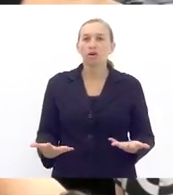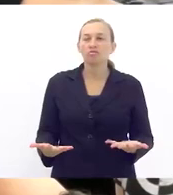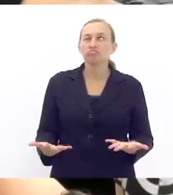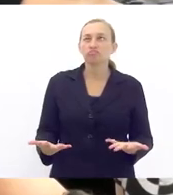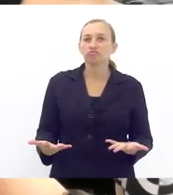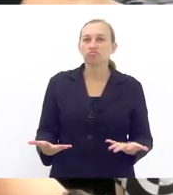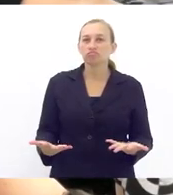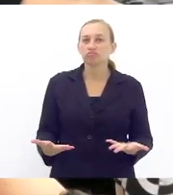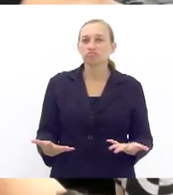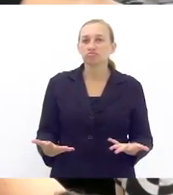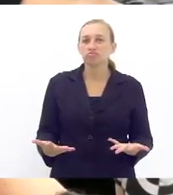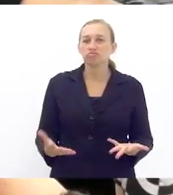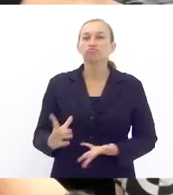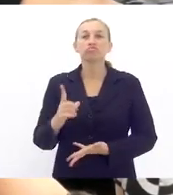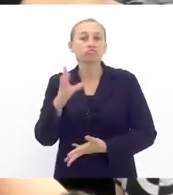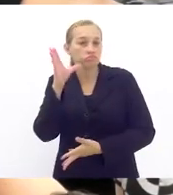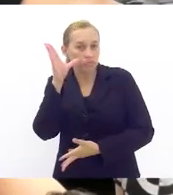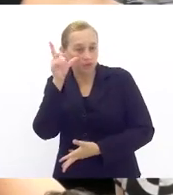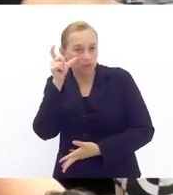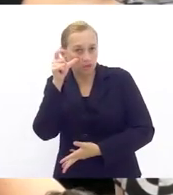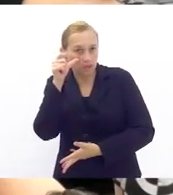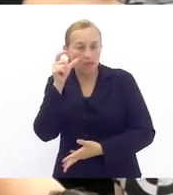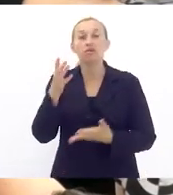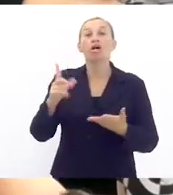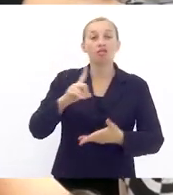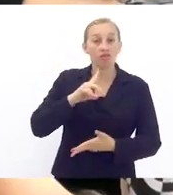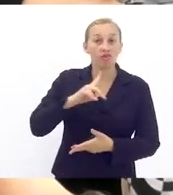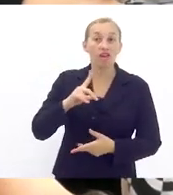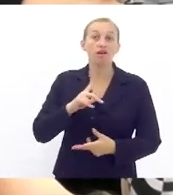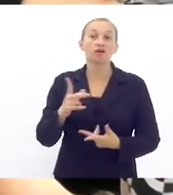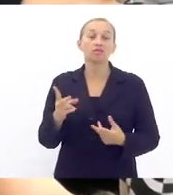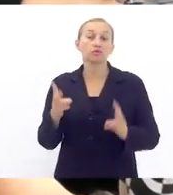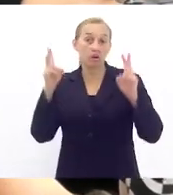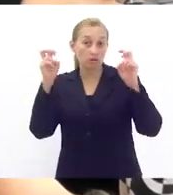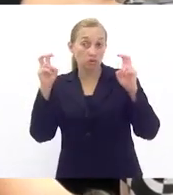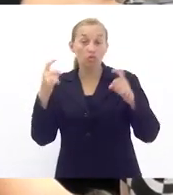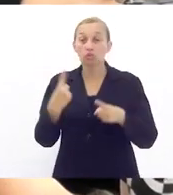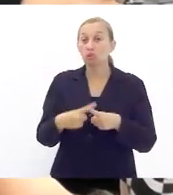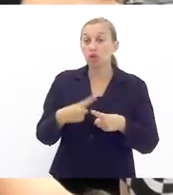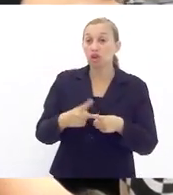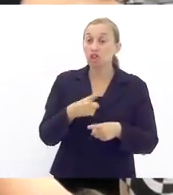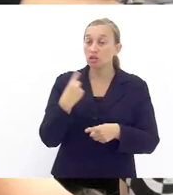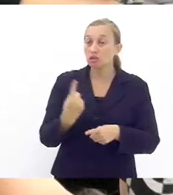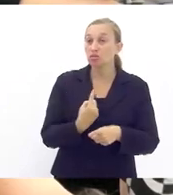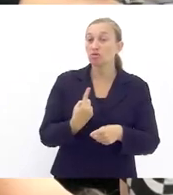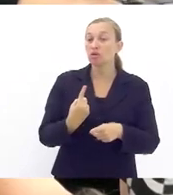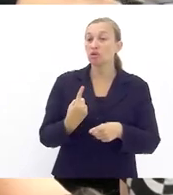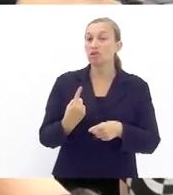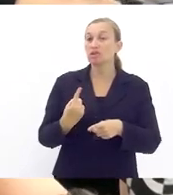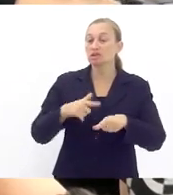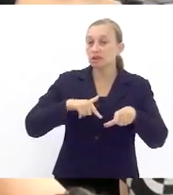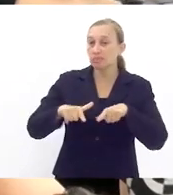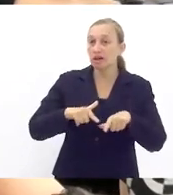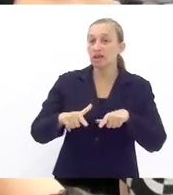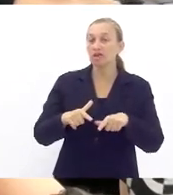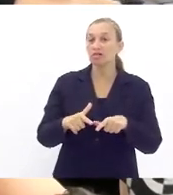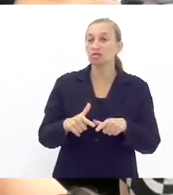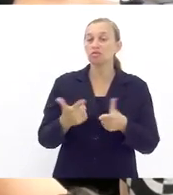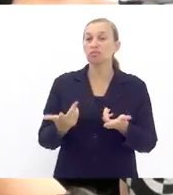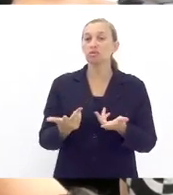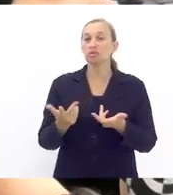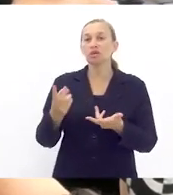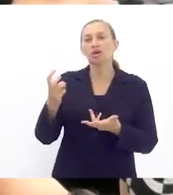uma um interesse na causa porque nós tratamos da cultura e o fazer teatral está dentro